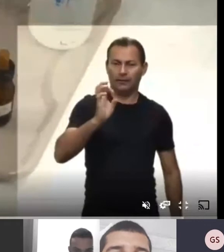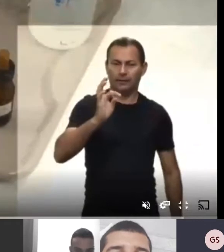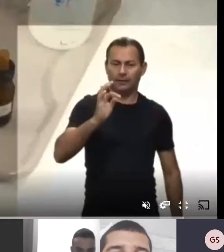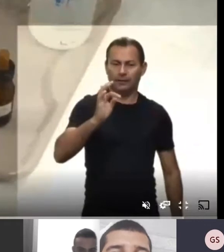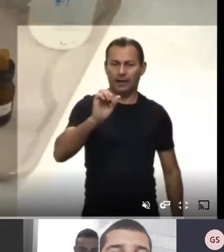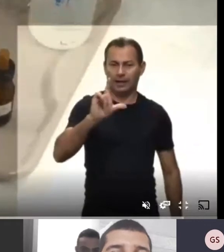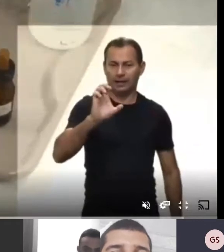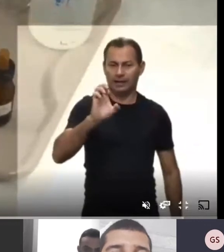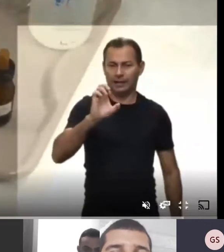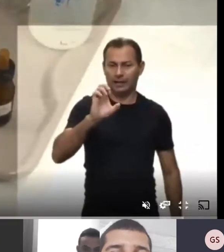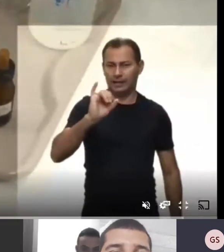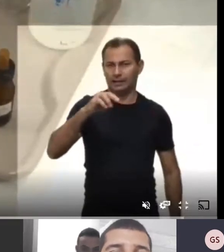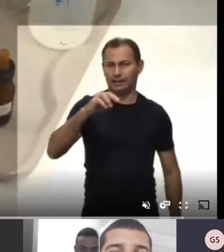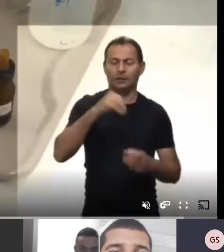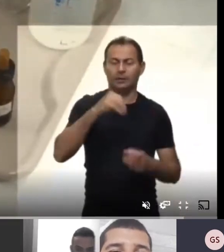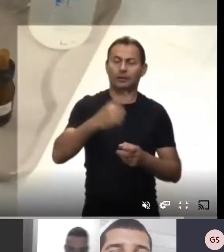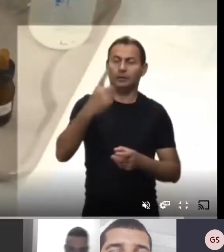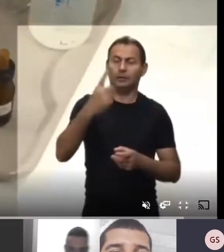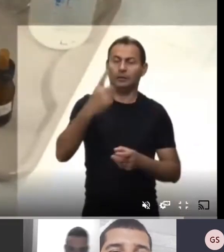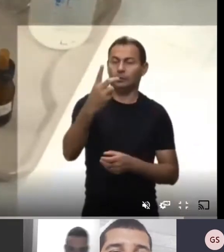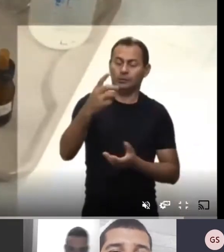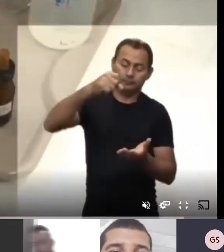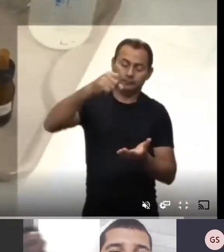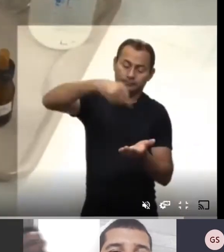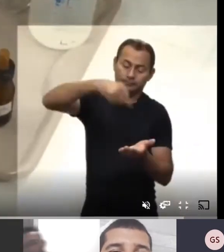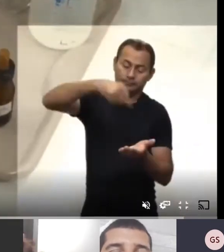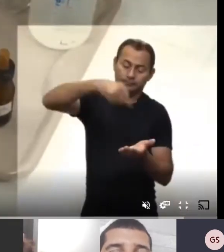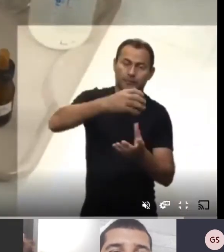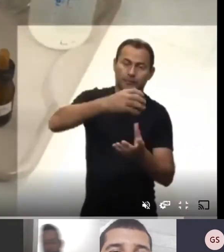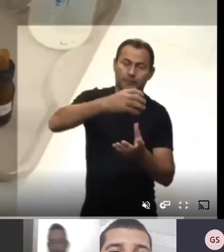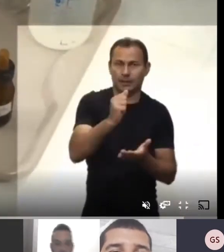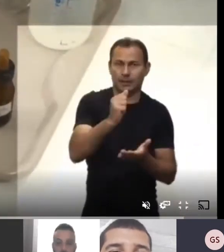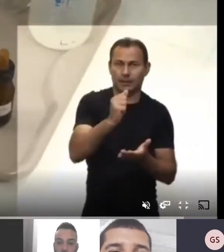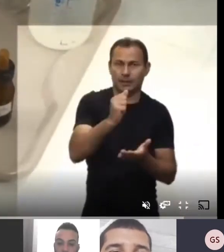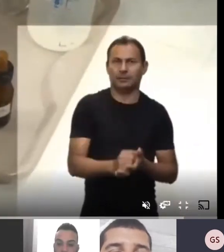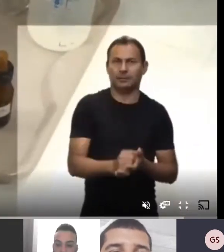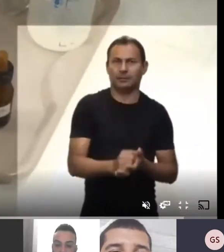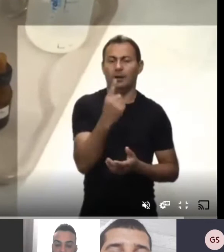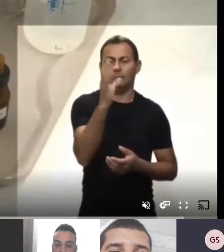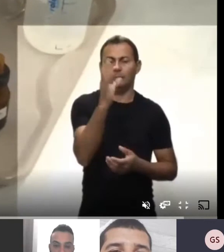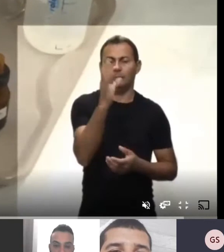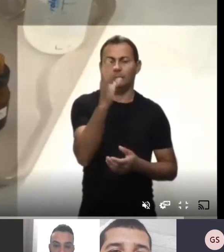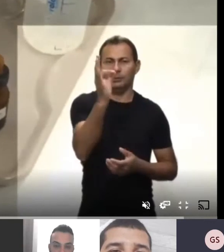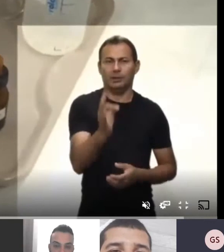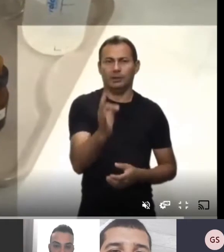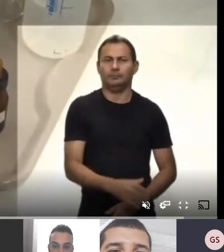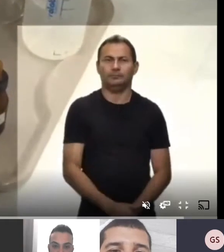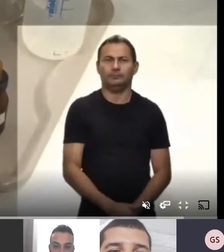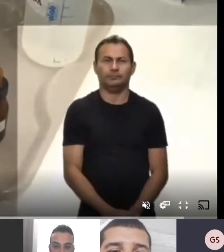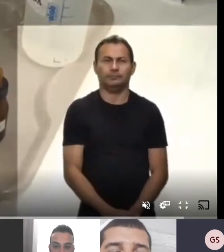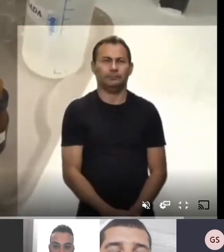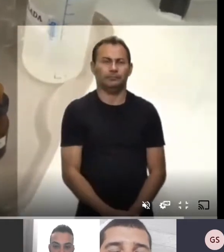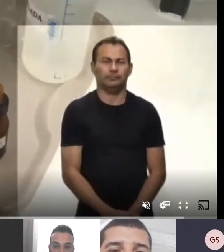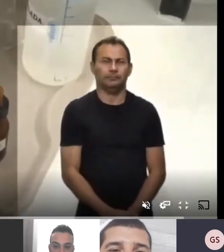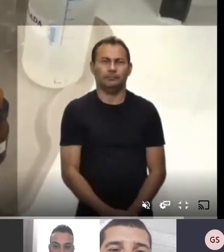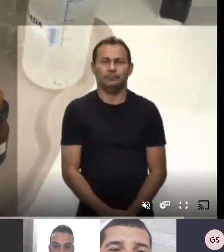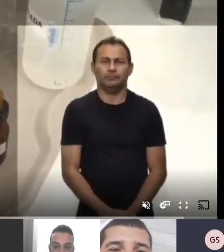É um avião. Ó, pronto. Agora eu vou utilizar a fenolftaleína, vou